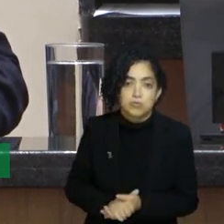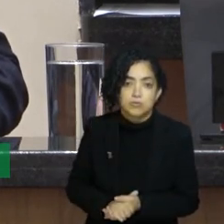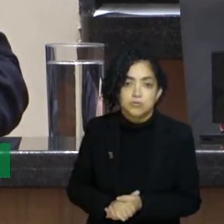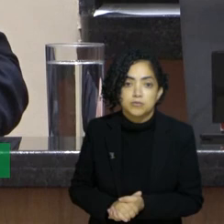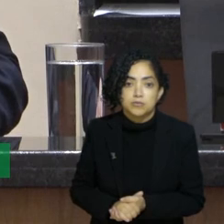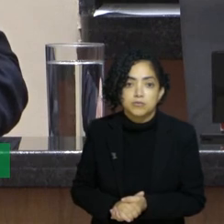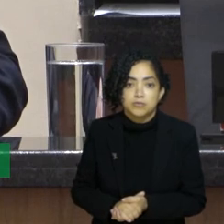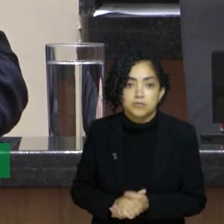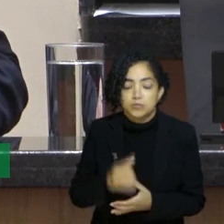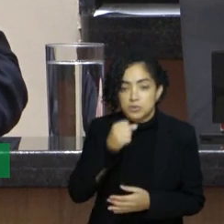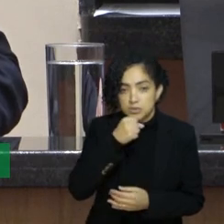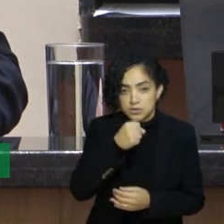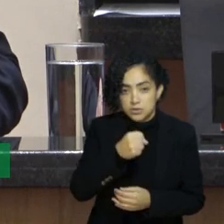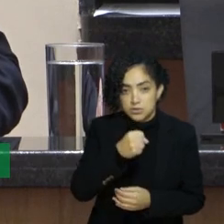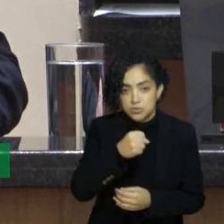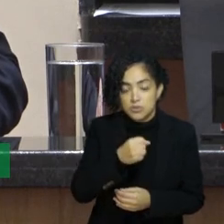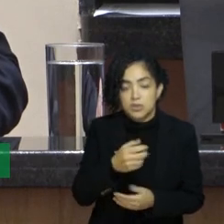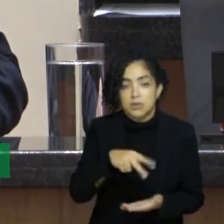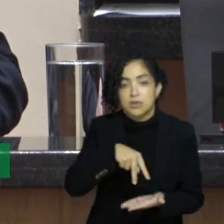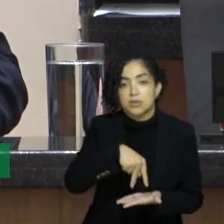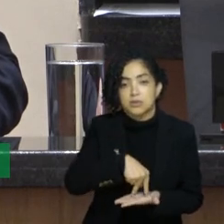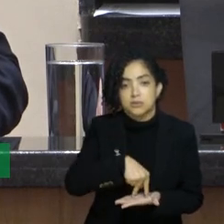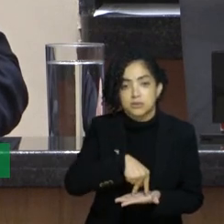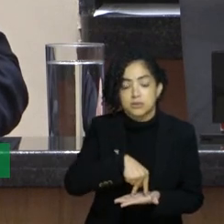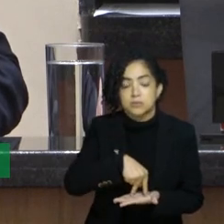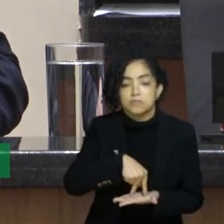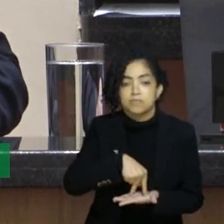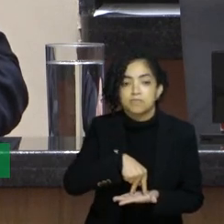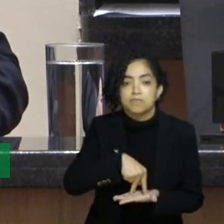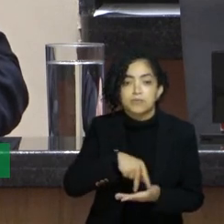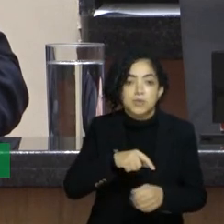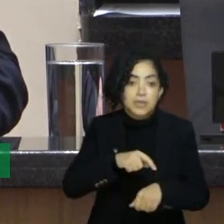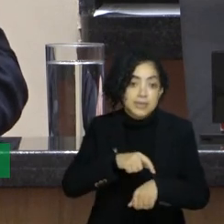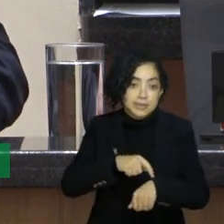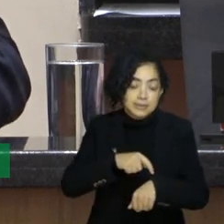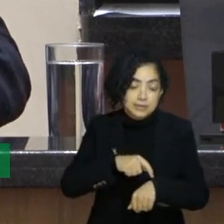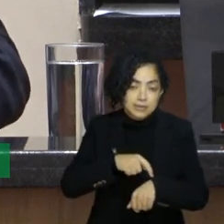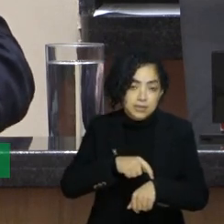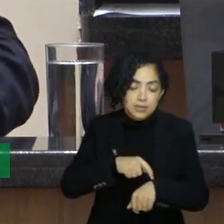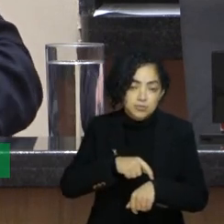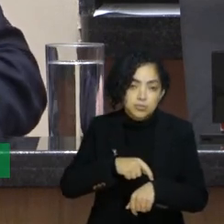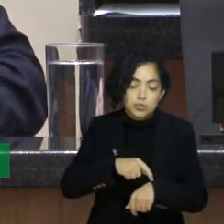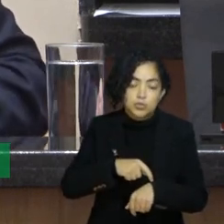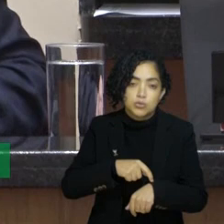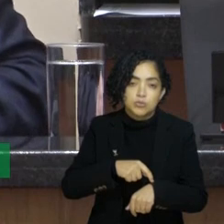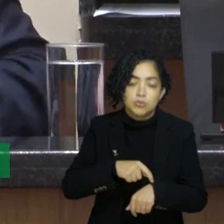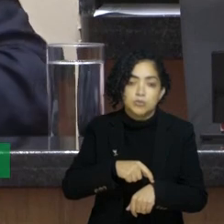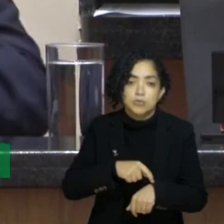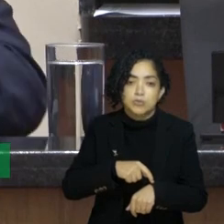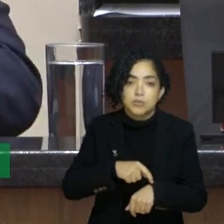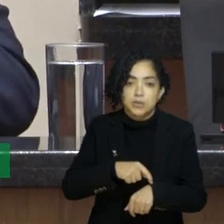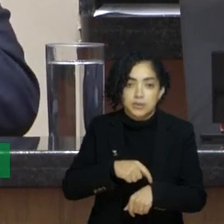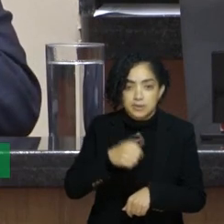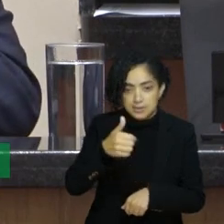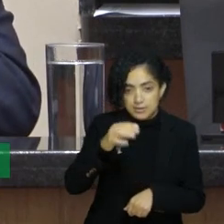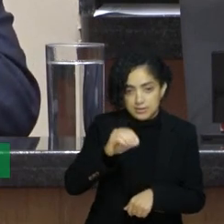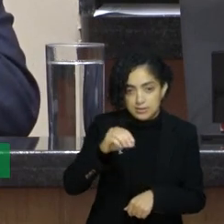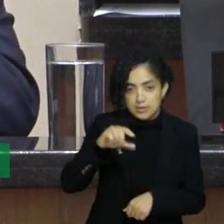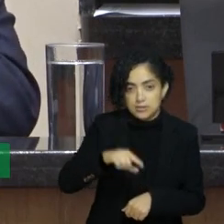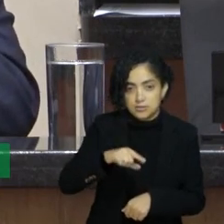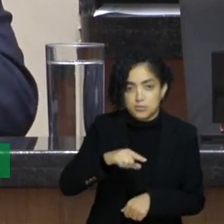Guimarães. Vossa Excelência, que fará uso da palavra, tem o tempo de até 10